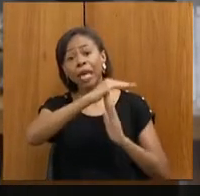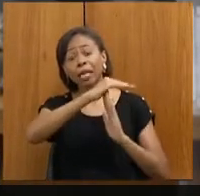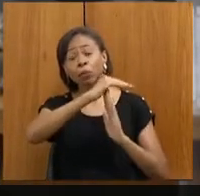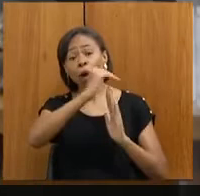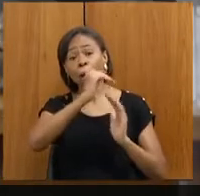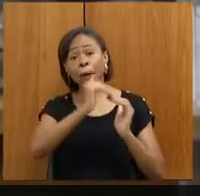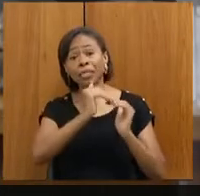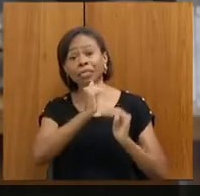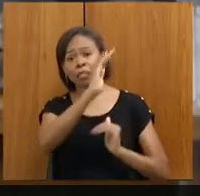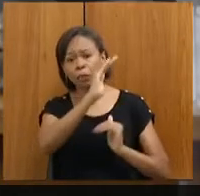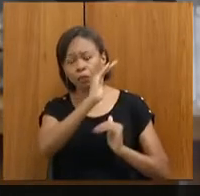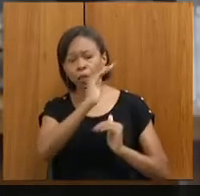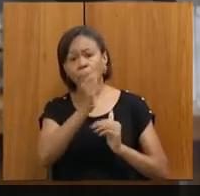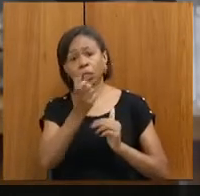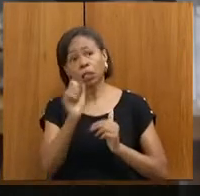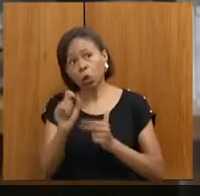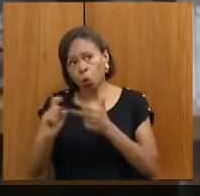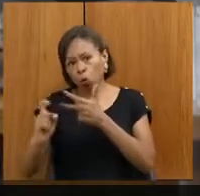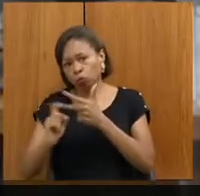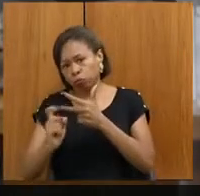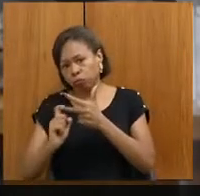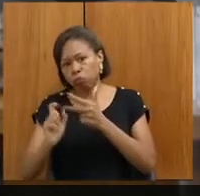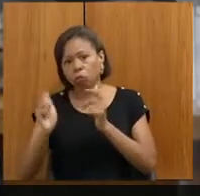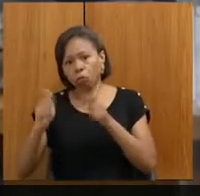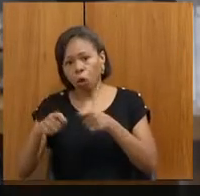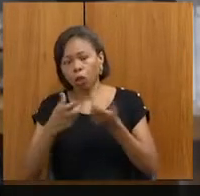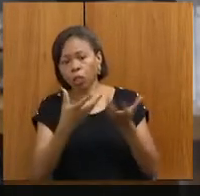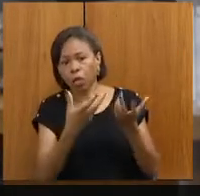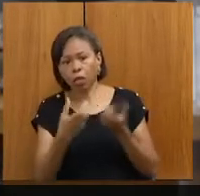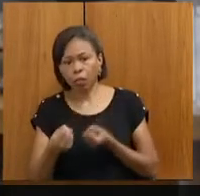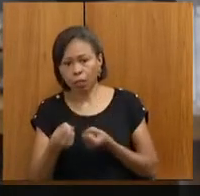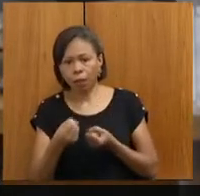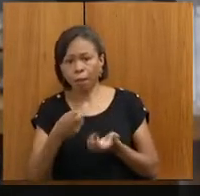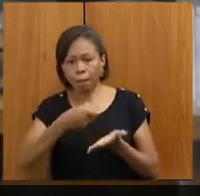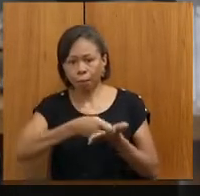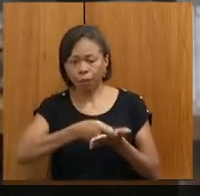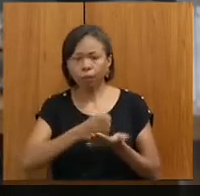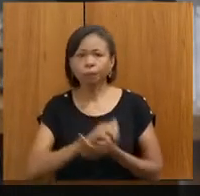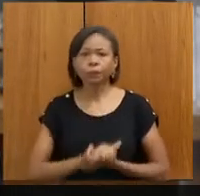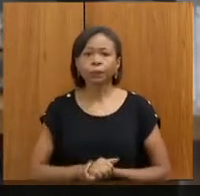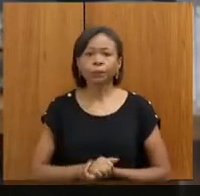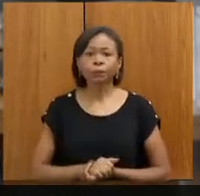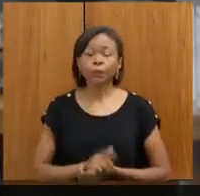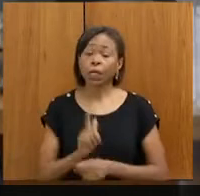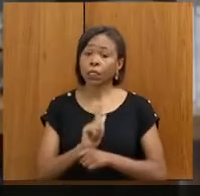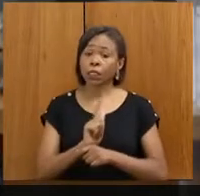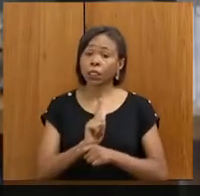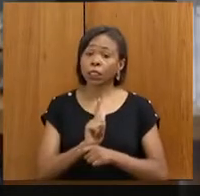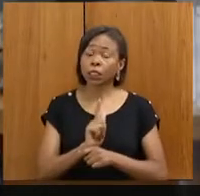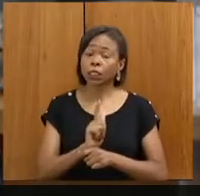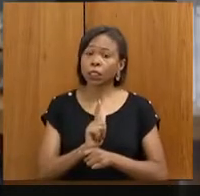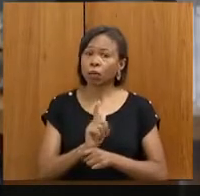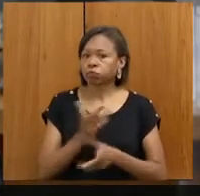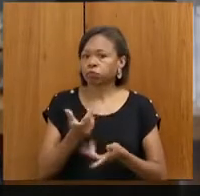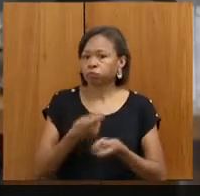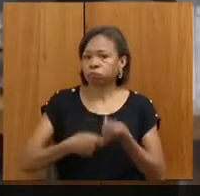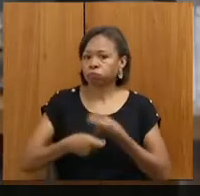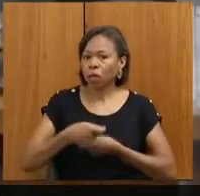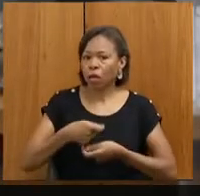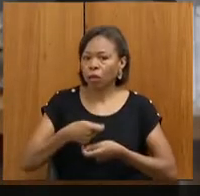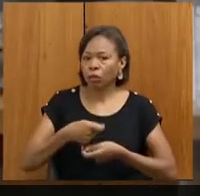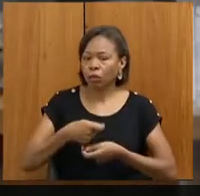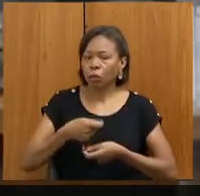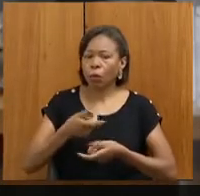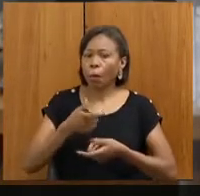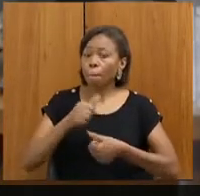absorvido pelo poder executivo a gestão de caixa Centralizado nada muda o estado hoje já adota isso não muda nada para os